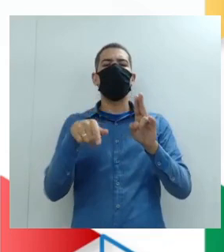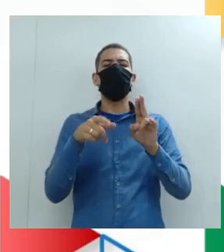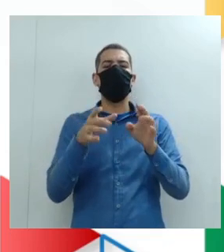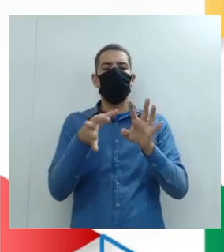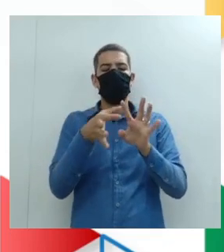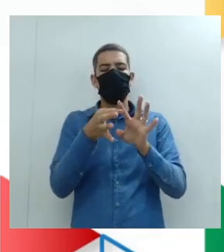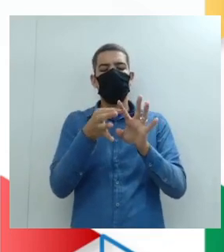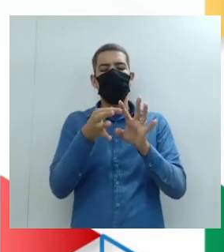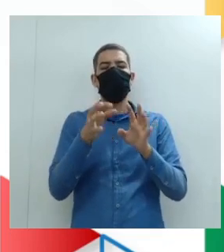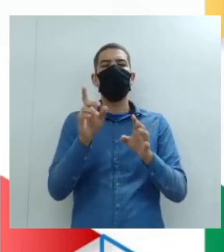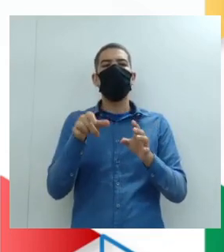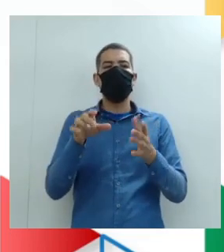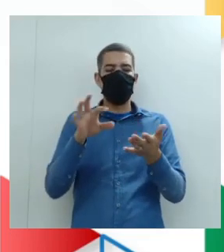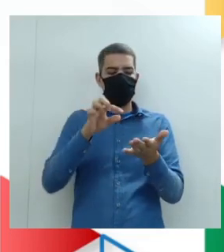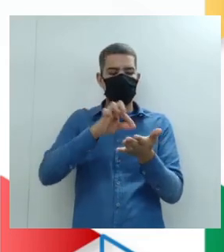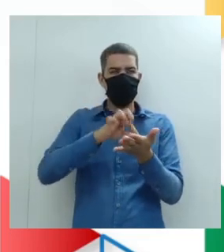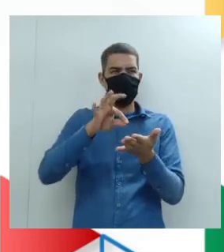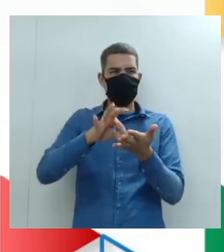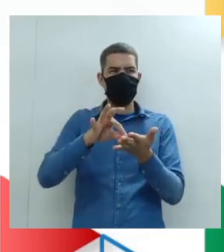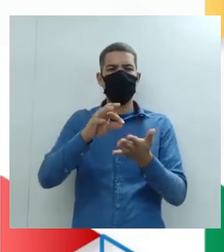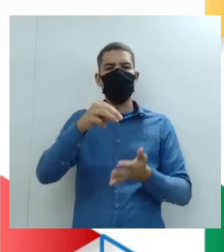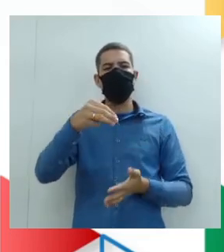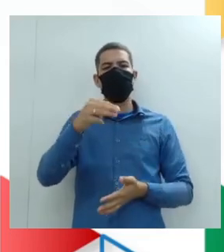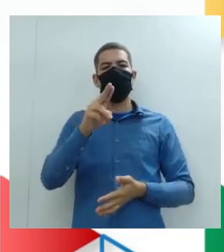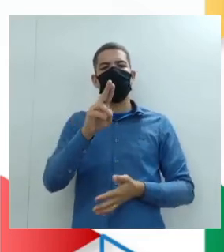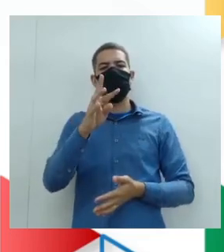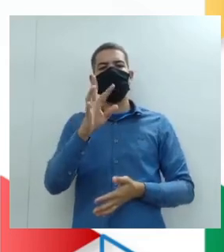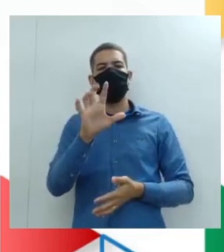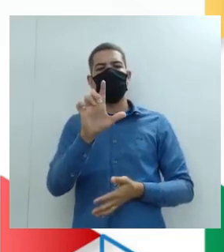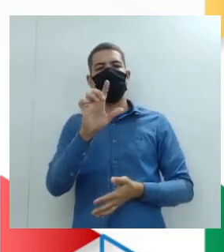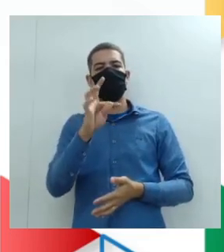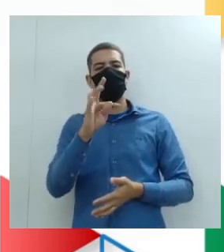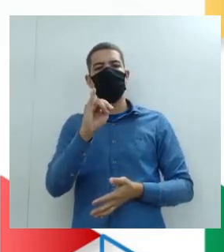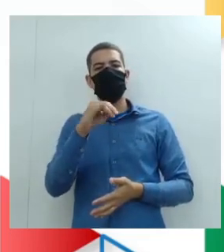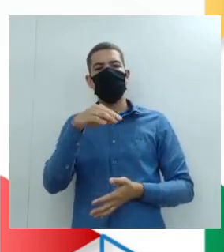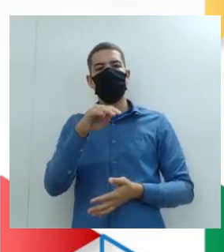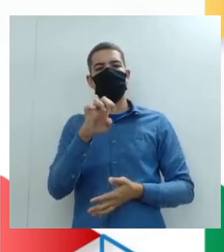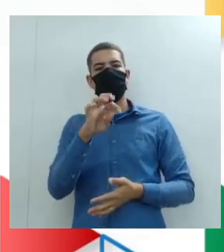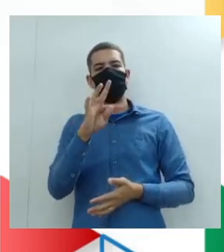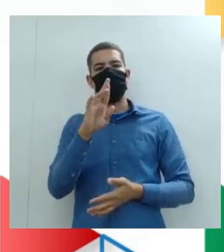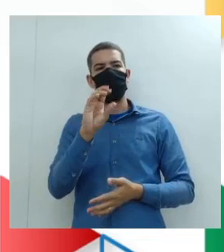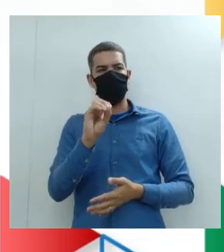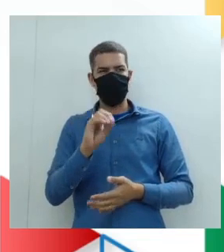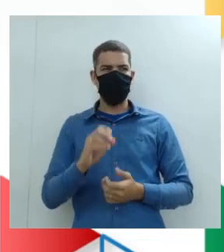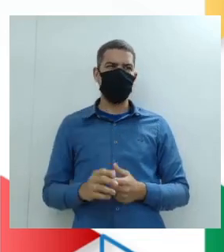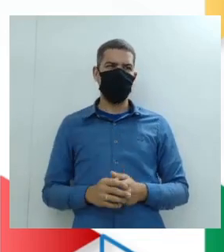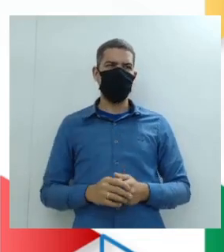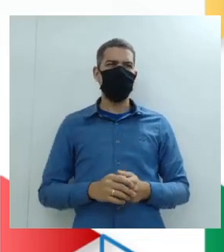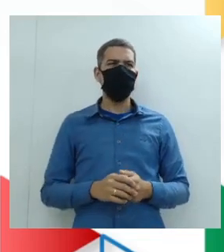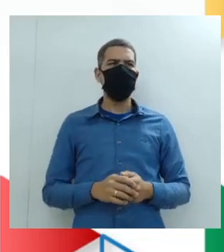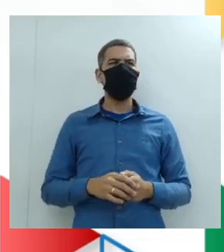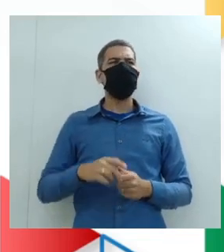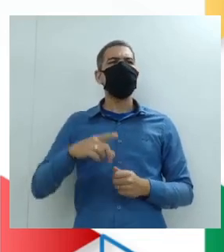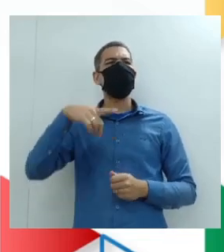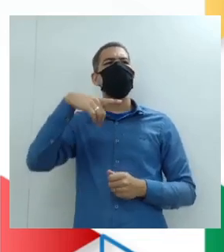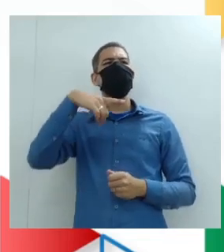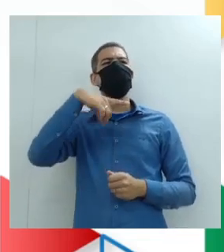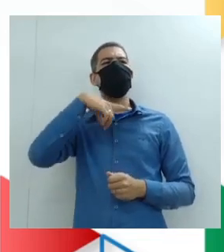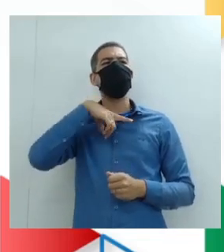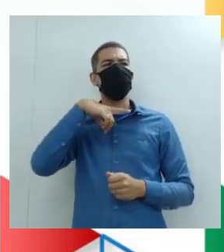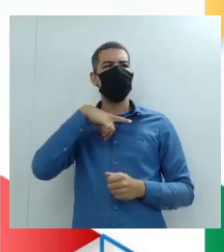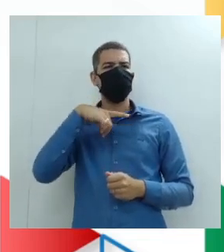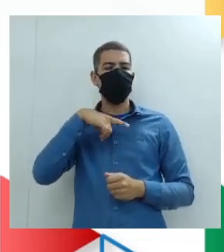No celular, ele mostra para a gente, para nos avisar. Agora, dentro da nossa fração, existe uma coisa